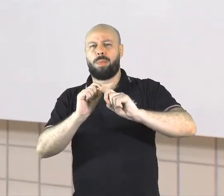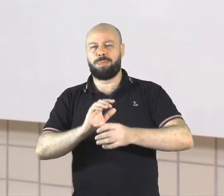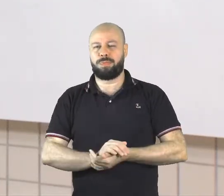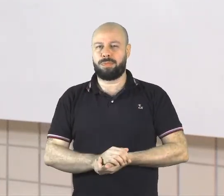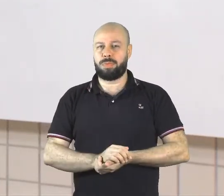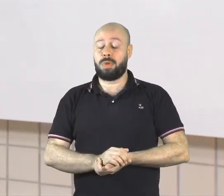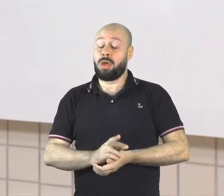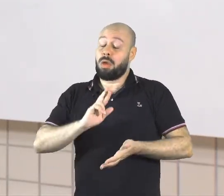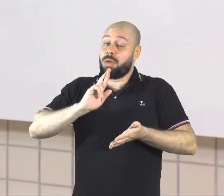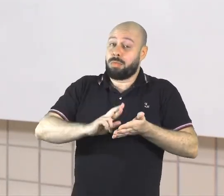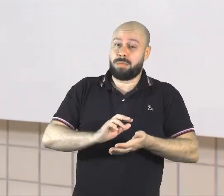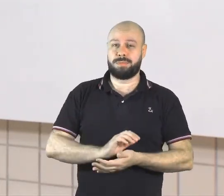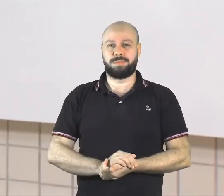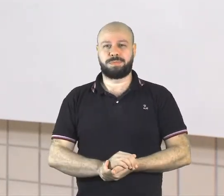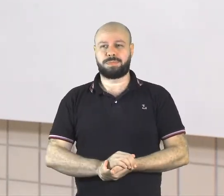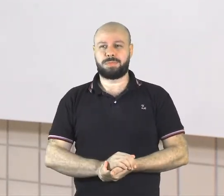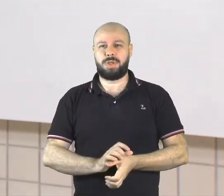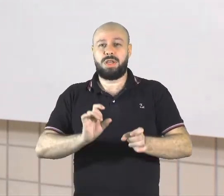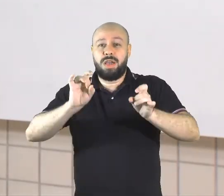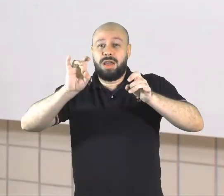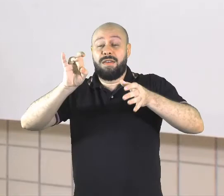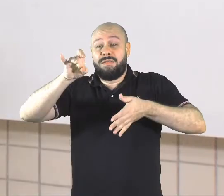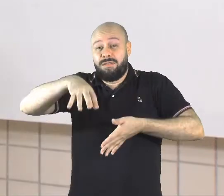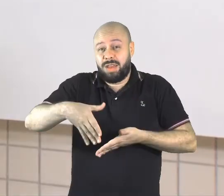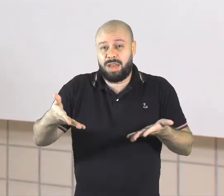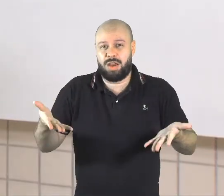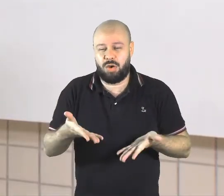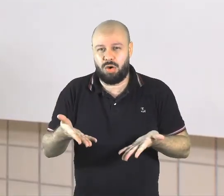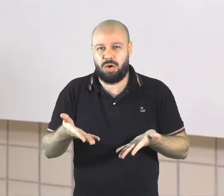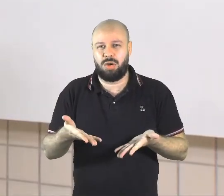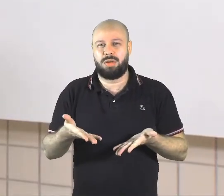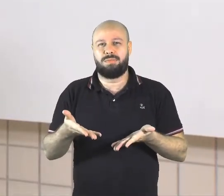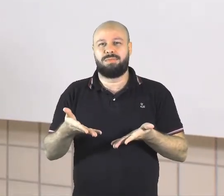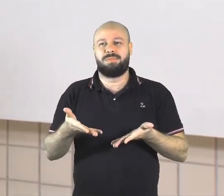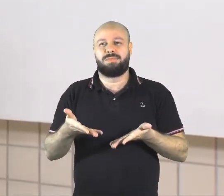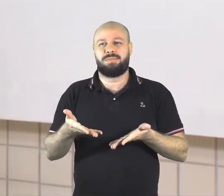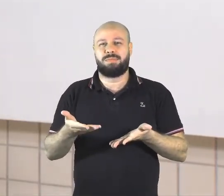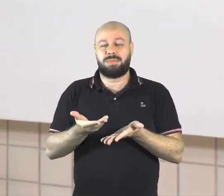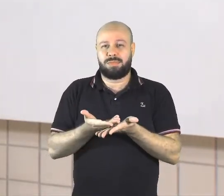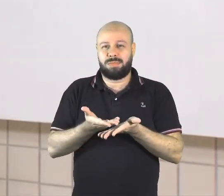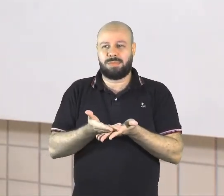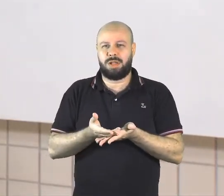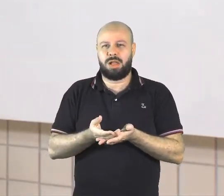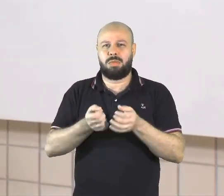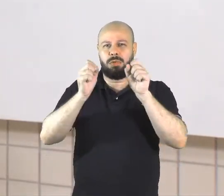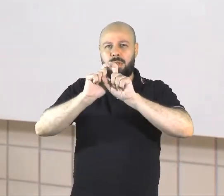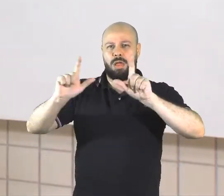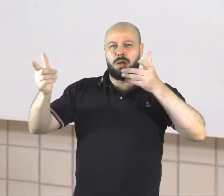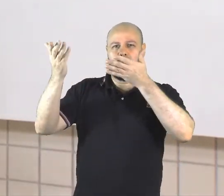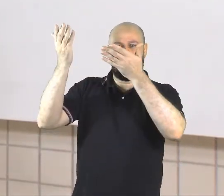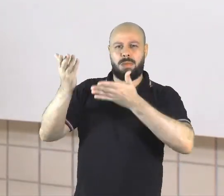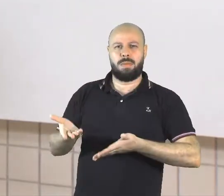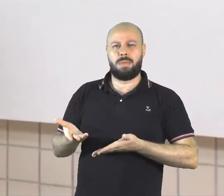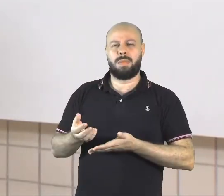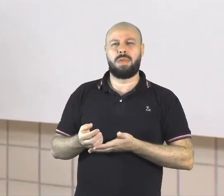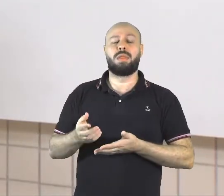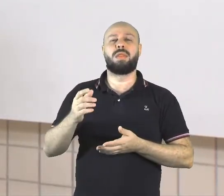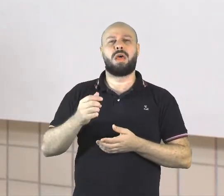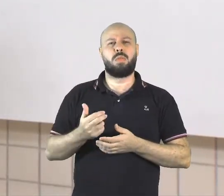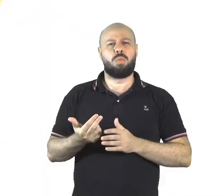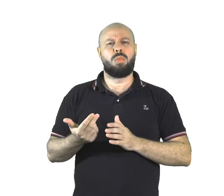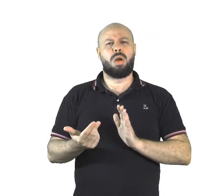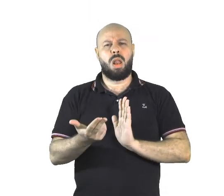aí. E aí, para finalizar essa aula, vocês vão ver aí, ó, na tela de vocês, uma